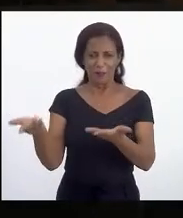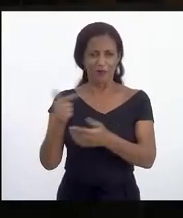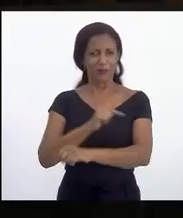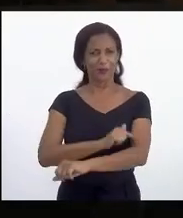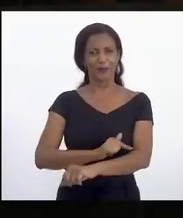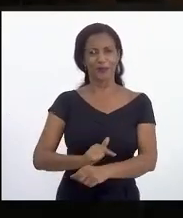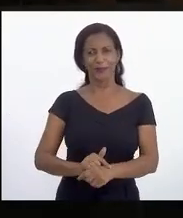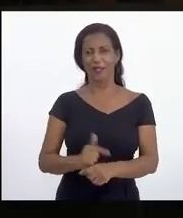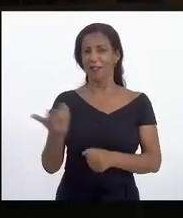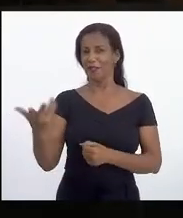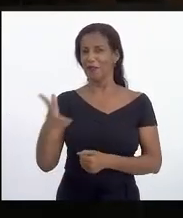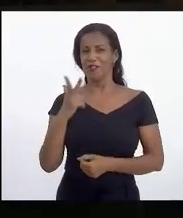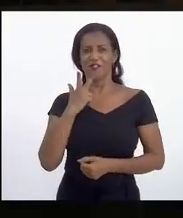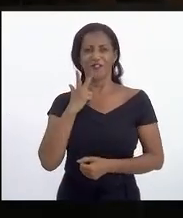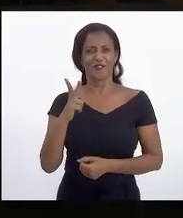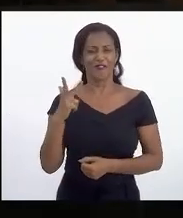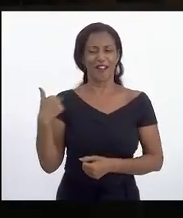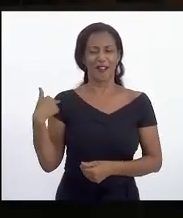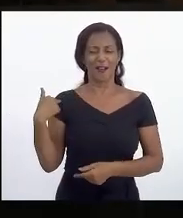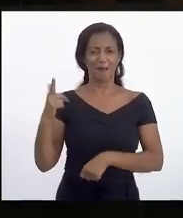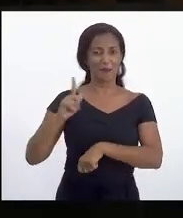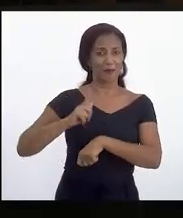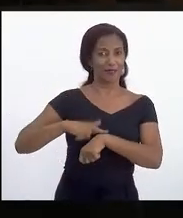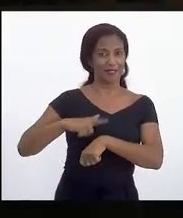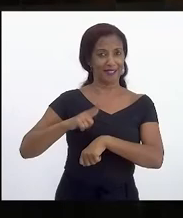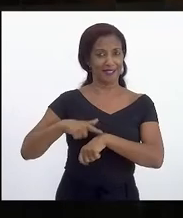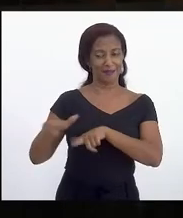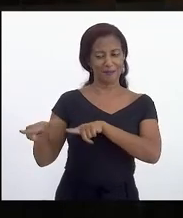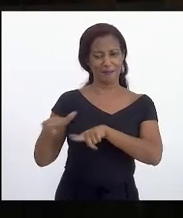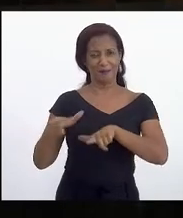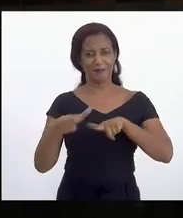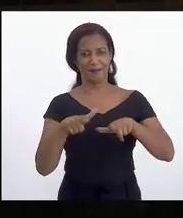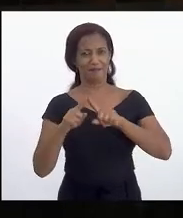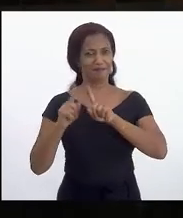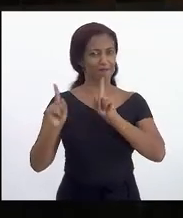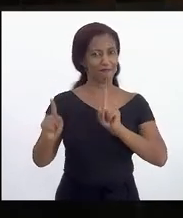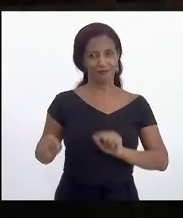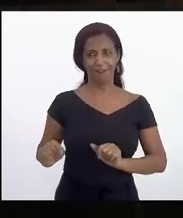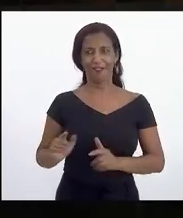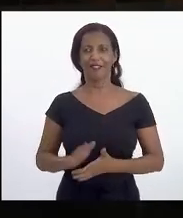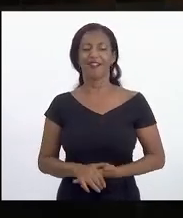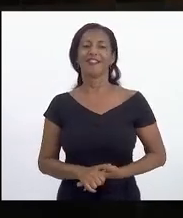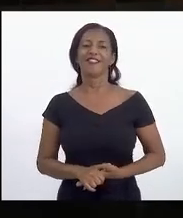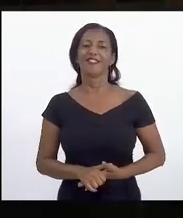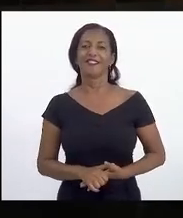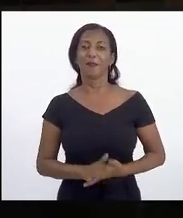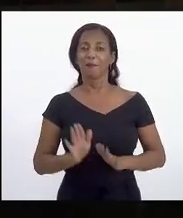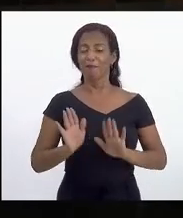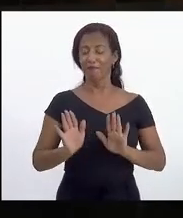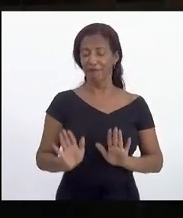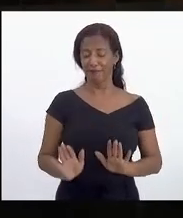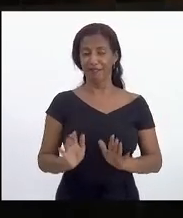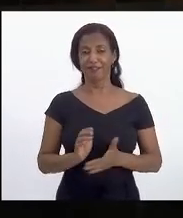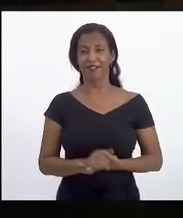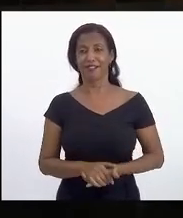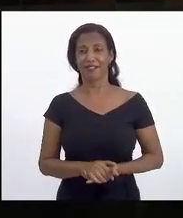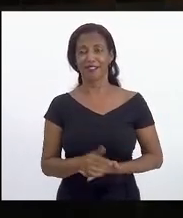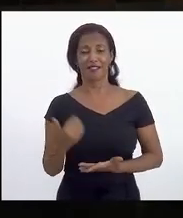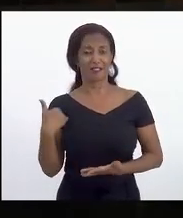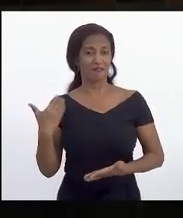Cavaleiros não quis revelar o meu tempo de serviço público não é mas